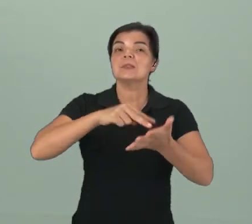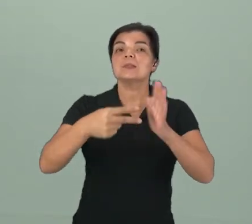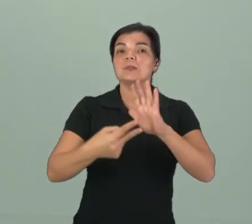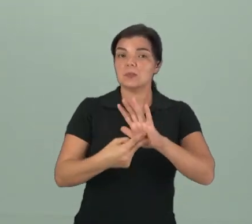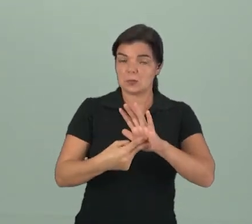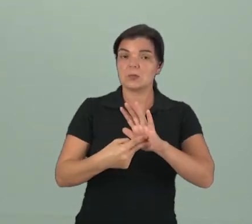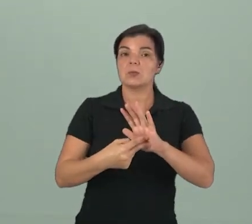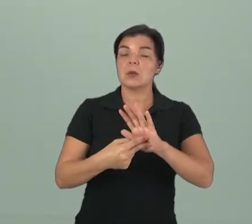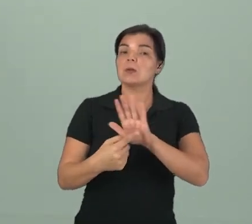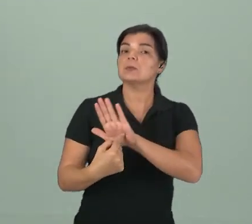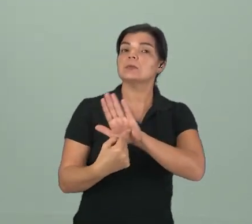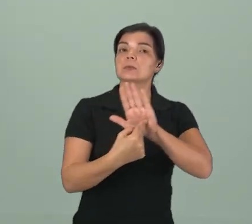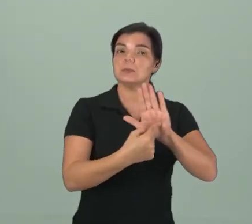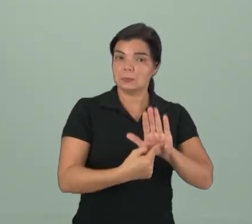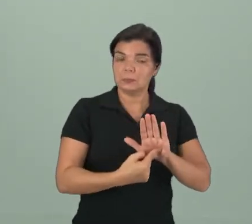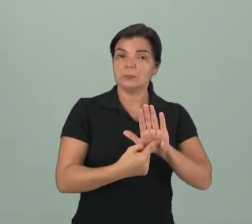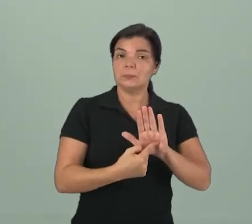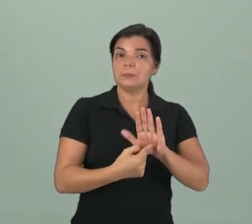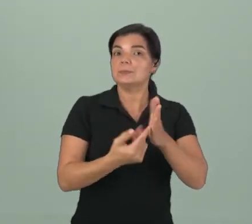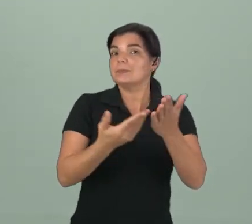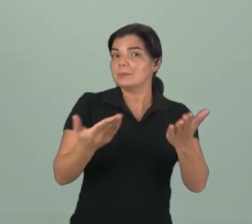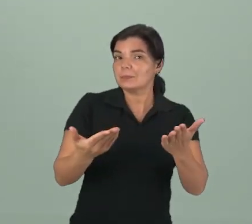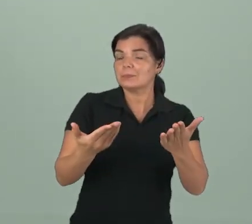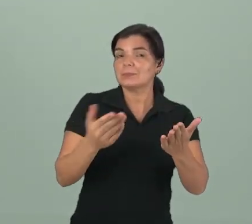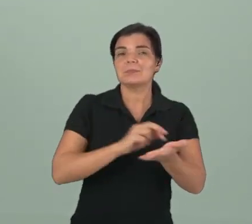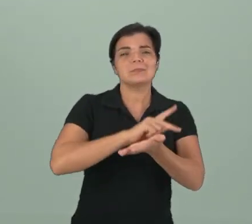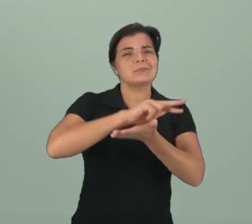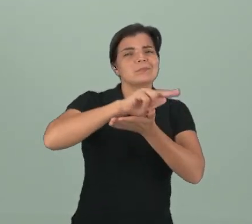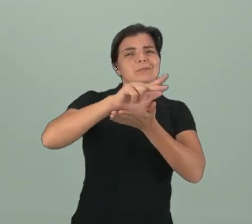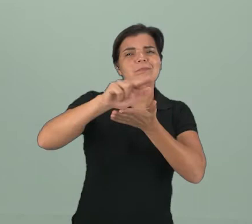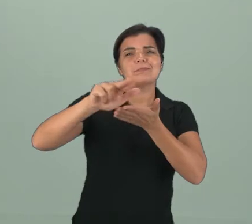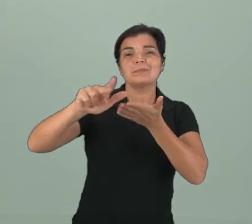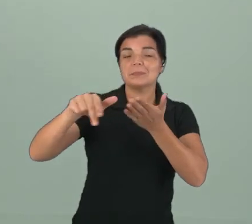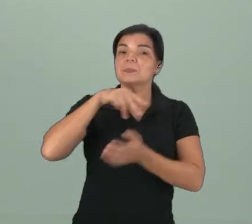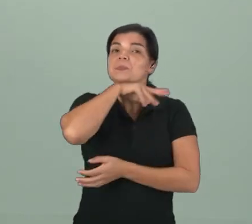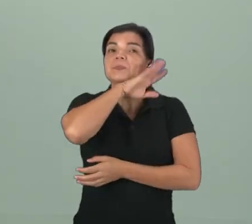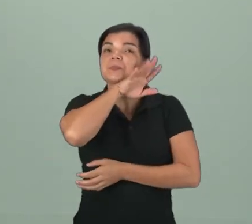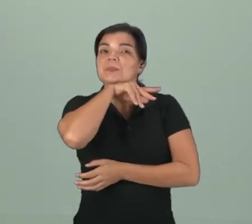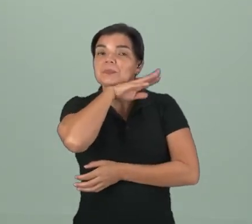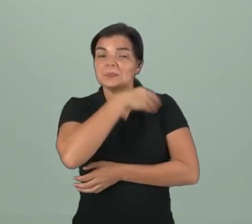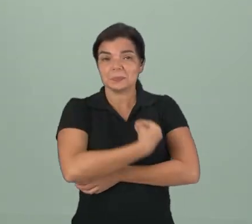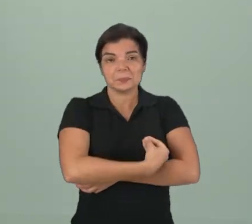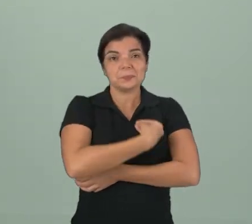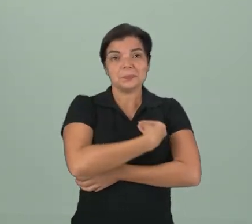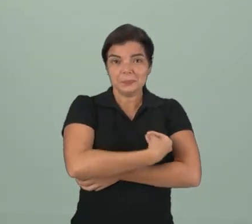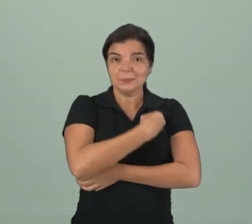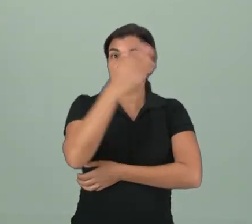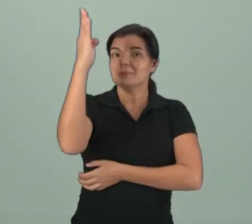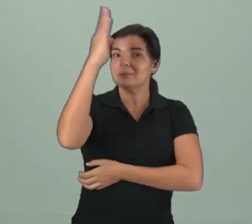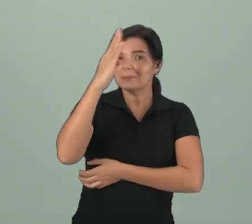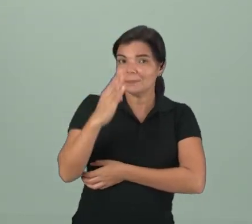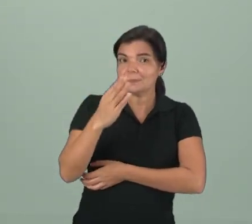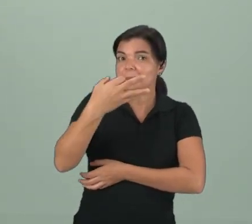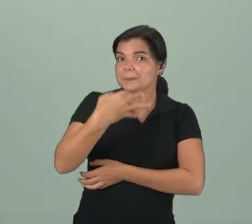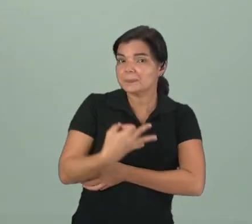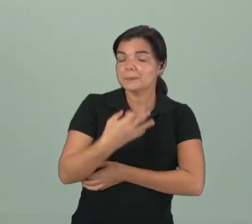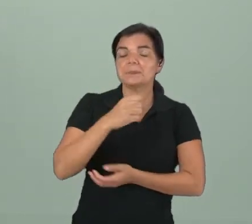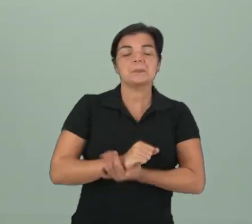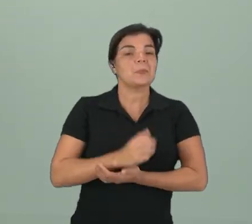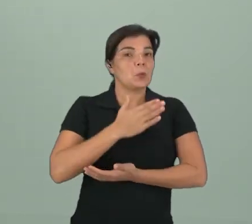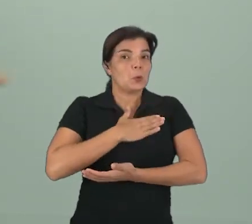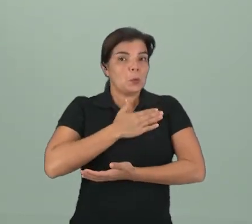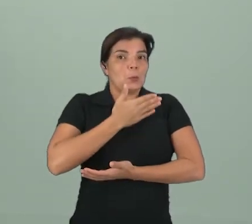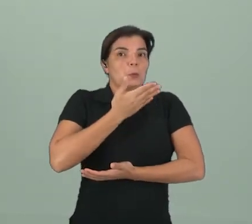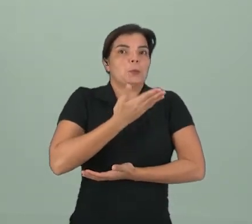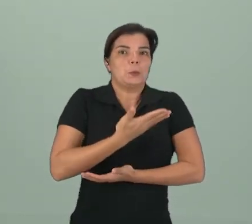sendo dito que seria apresentado a vocês uma variedade de animais que existem no Brasil, certo? Então não se assustem